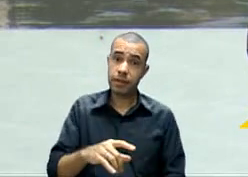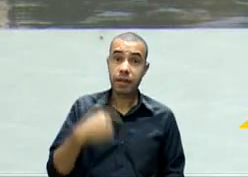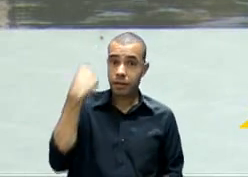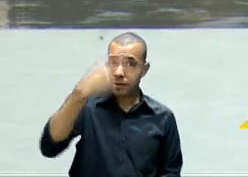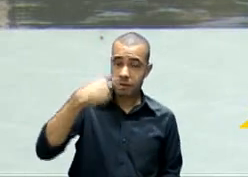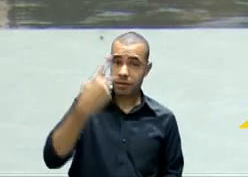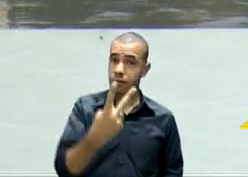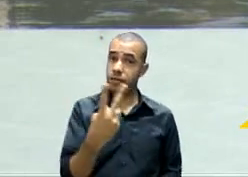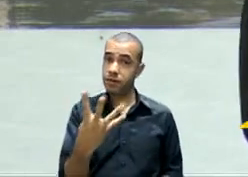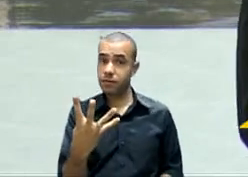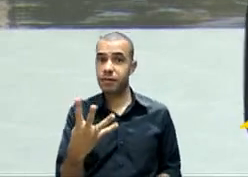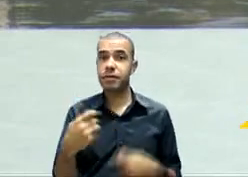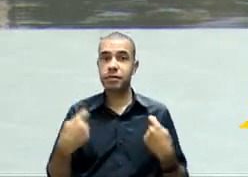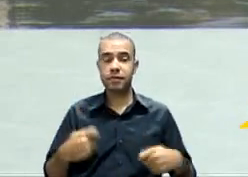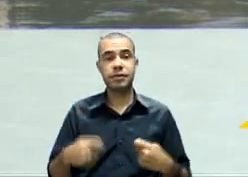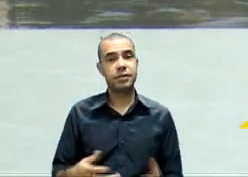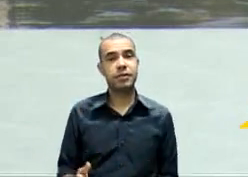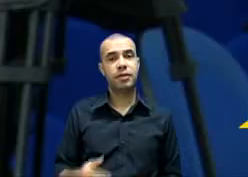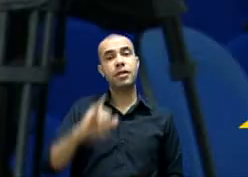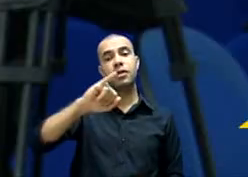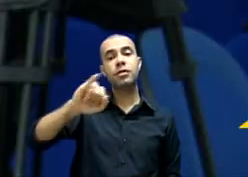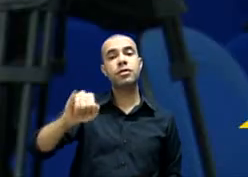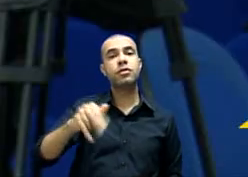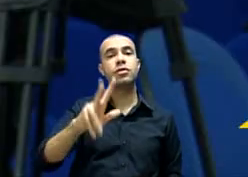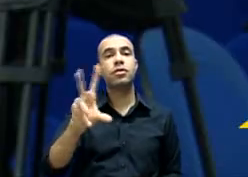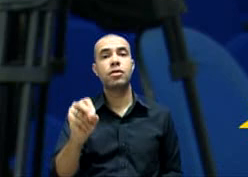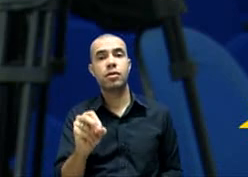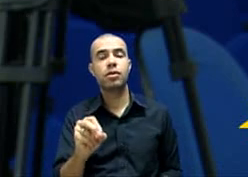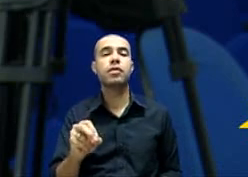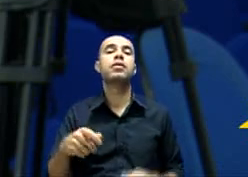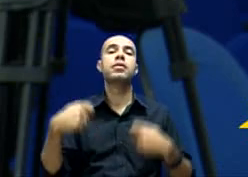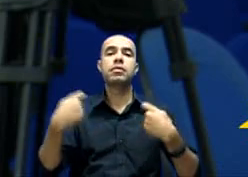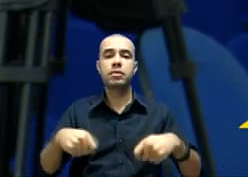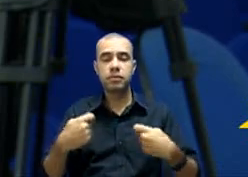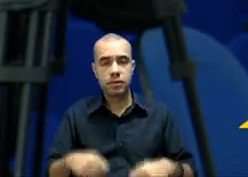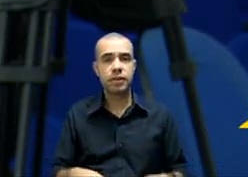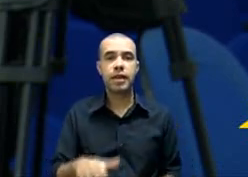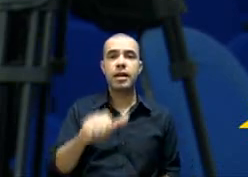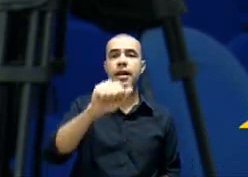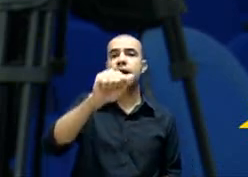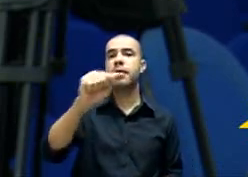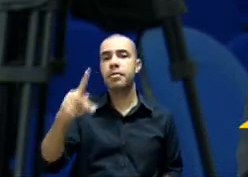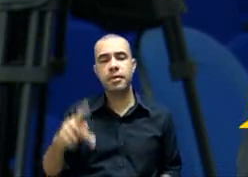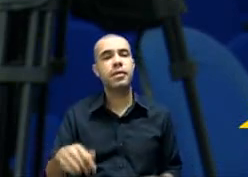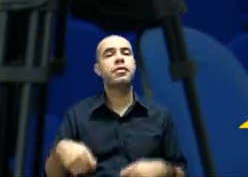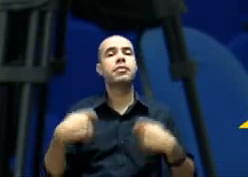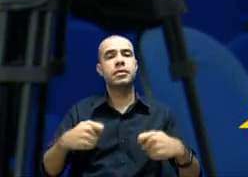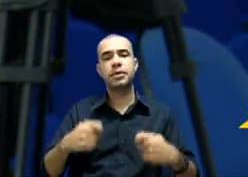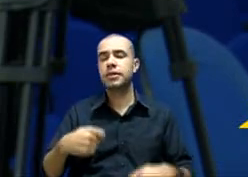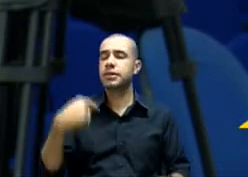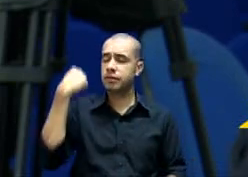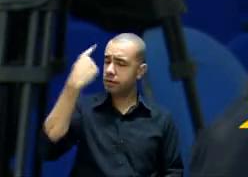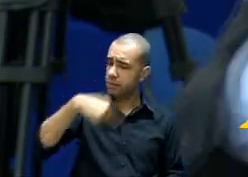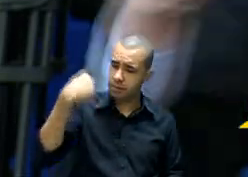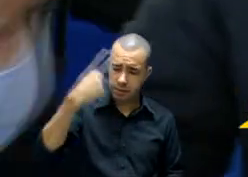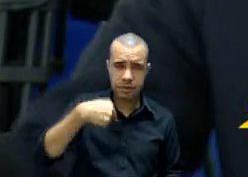No Júlio de Mesquita tem que virar. Lá no Aparecidinha tem que virar. Brigadeiro. Brigadeiro Tobias tem que